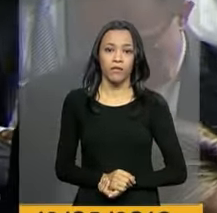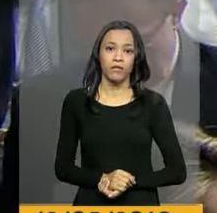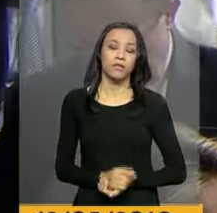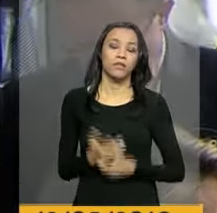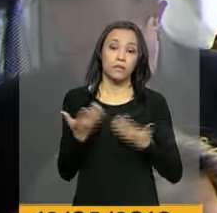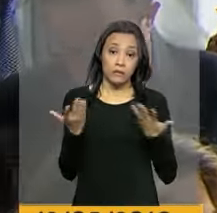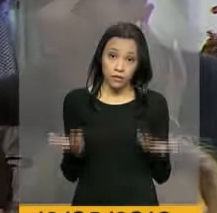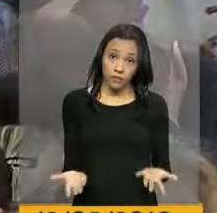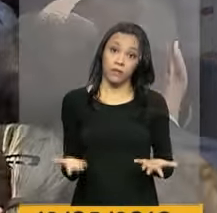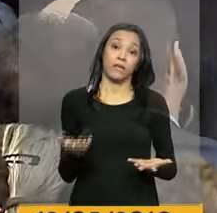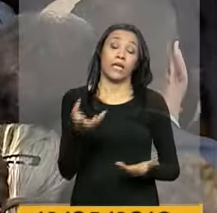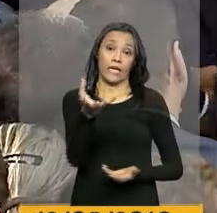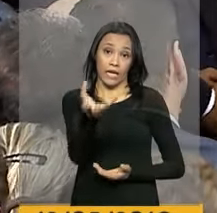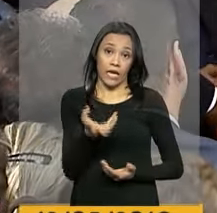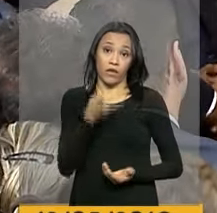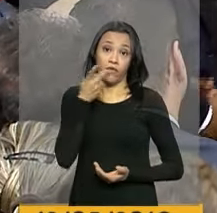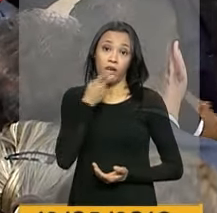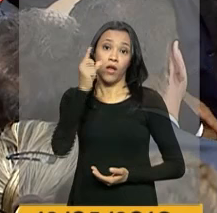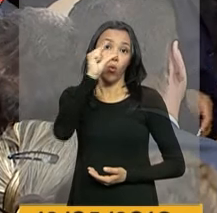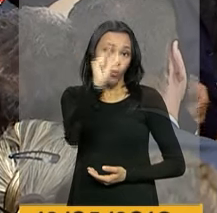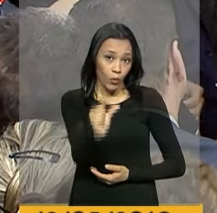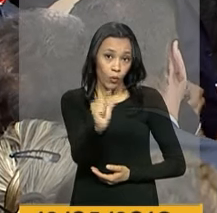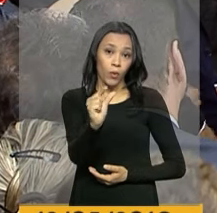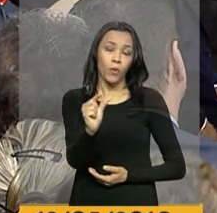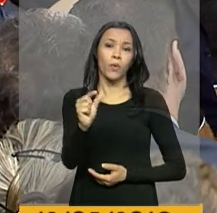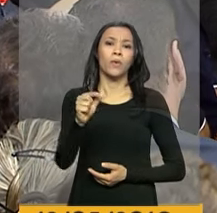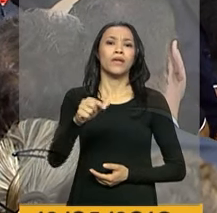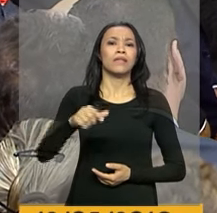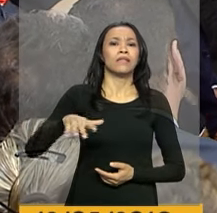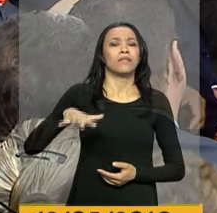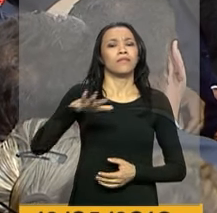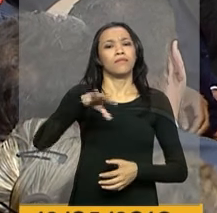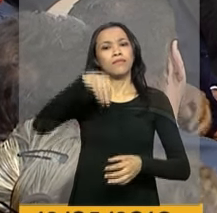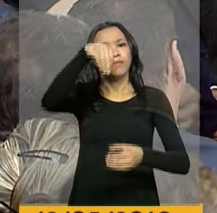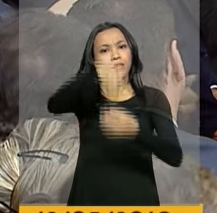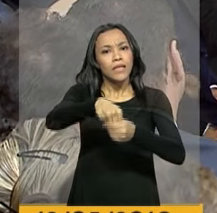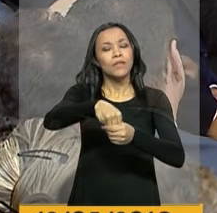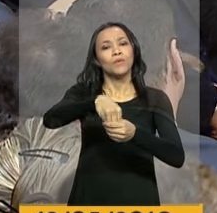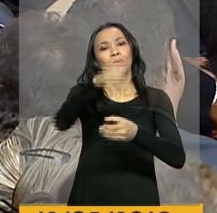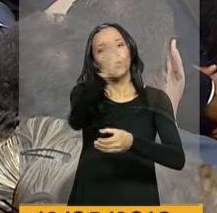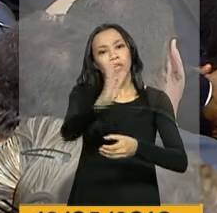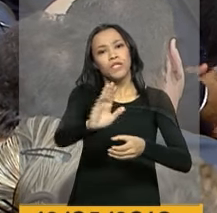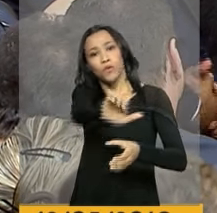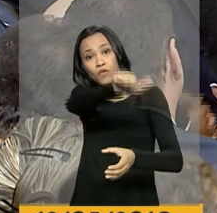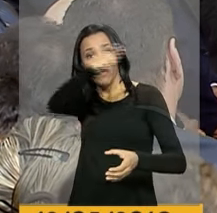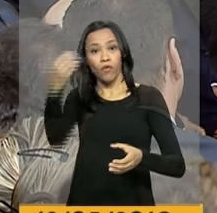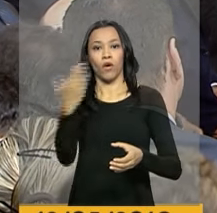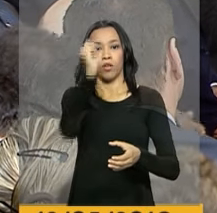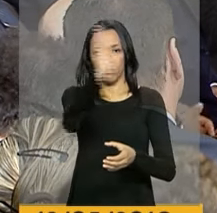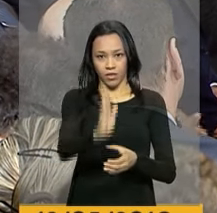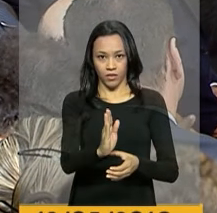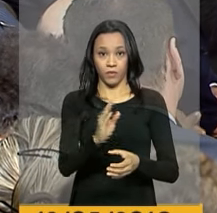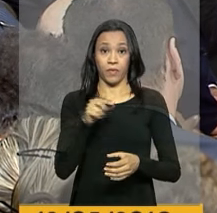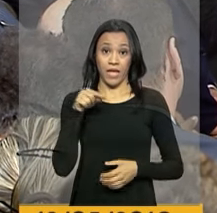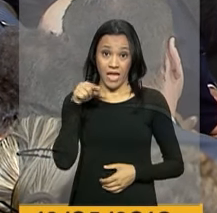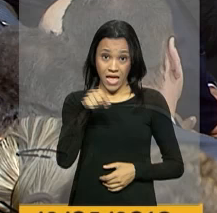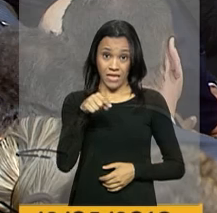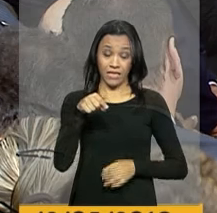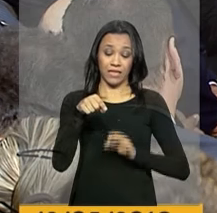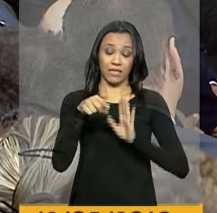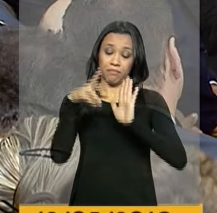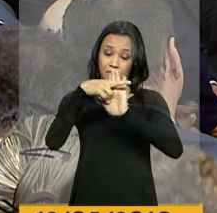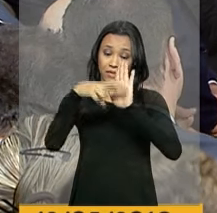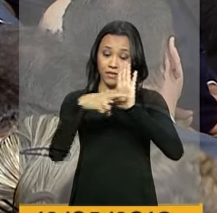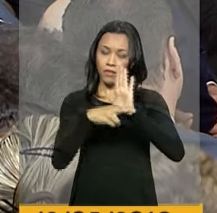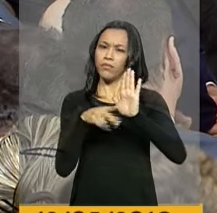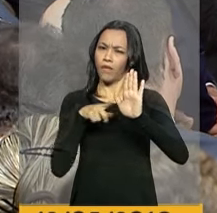Quero falar um pouco sobre a atuação na linha interna e externa do Brasil. E esses princípios estão consagrados